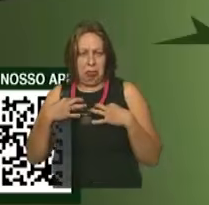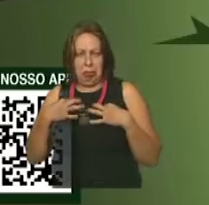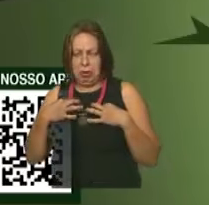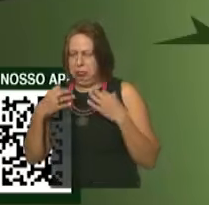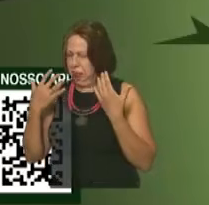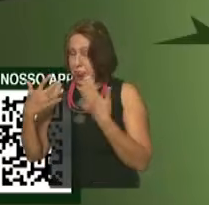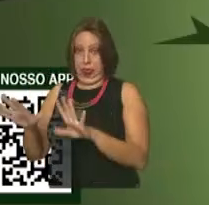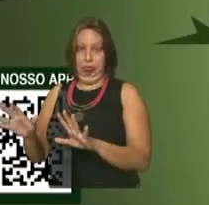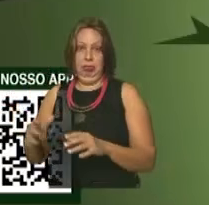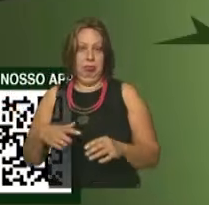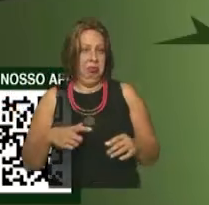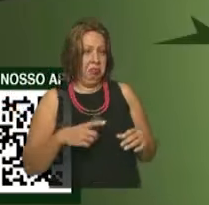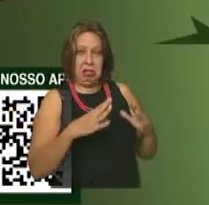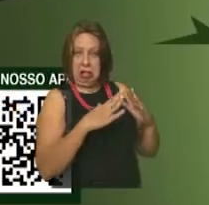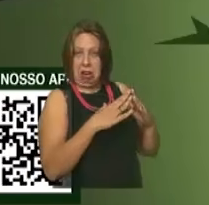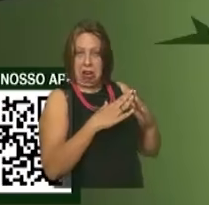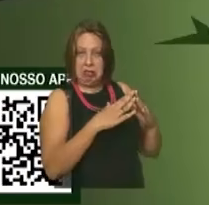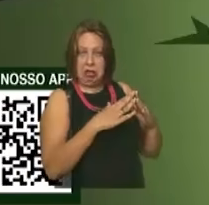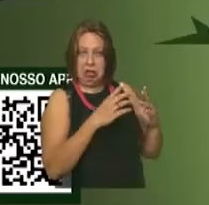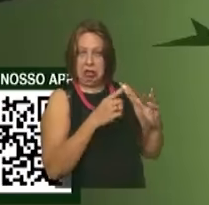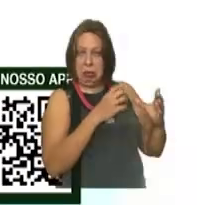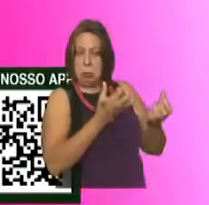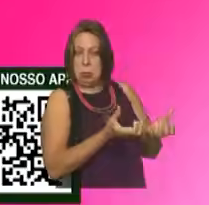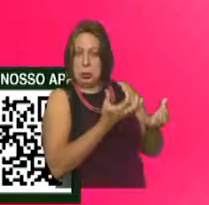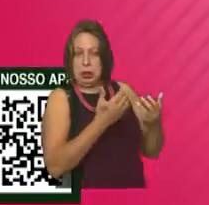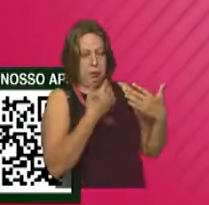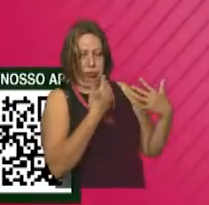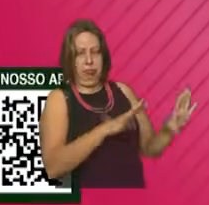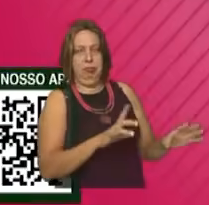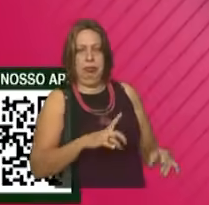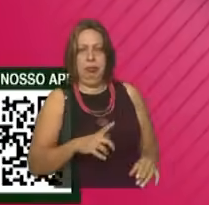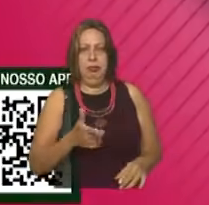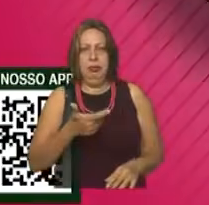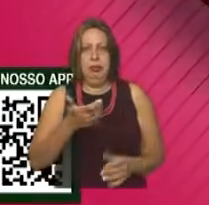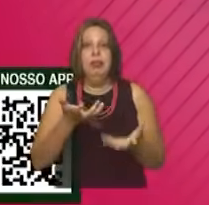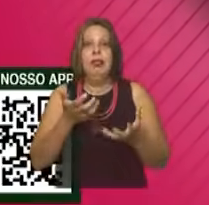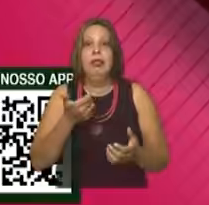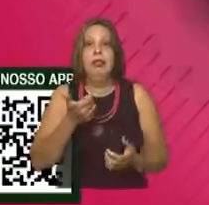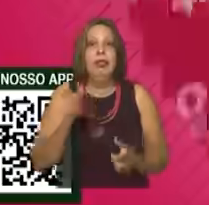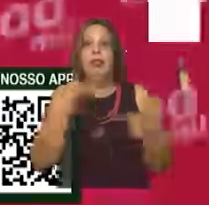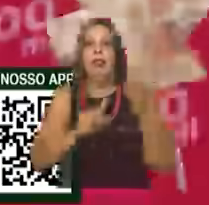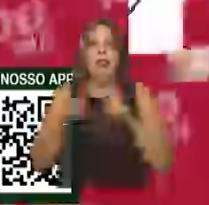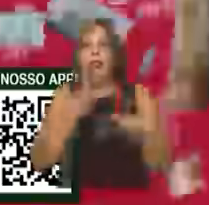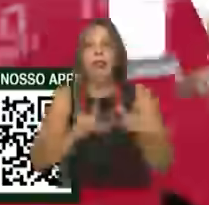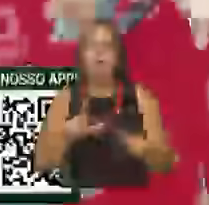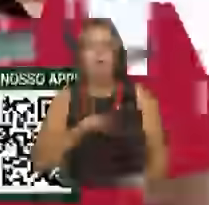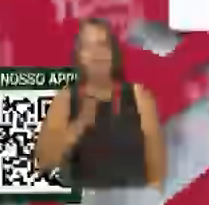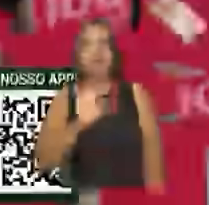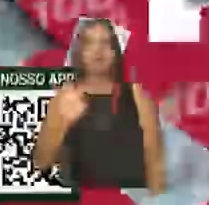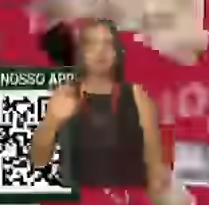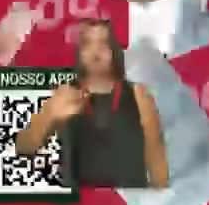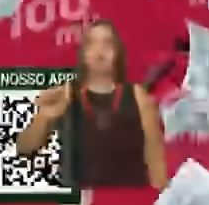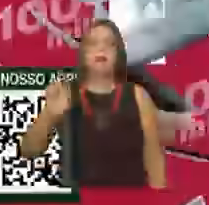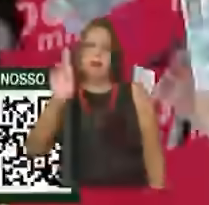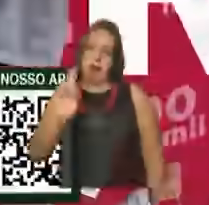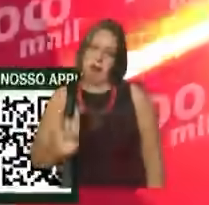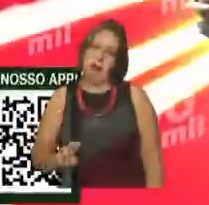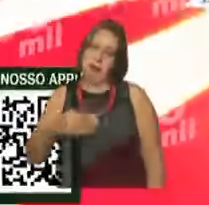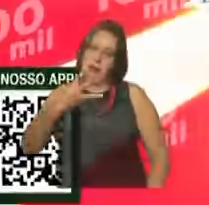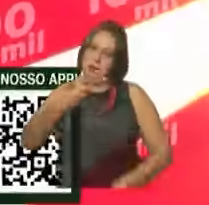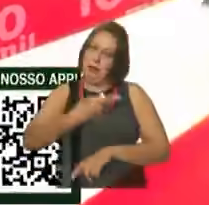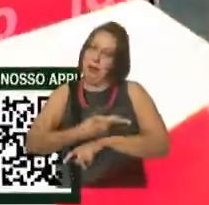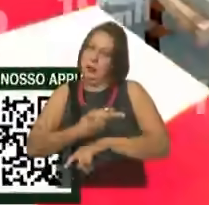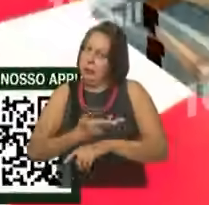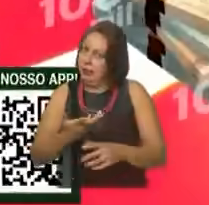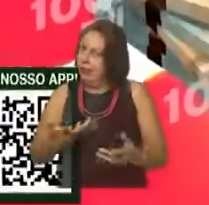Nem roupas e nem utensílios de cozinha. O que sua mãe quer ganhar esse ano são 100 mil reais do quarto prêmio